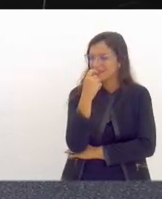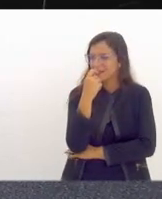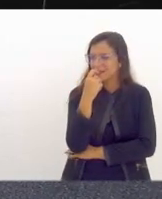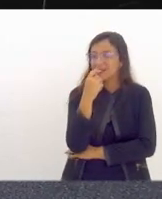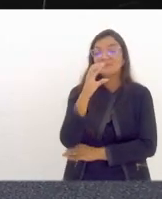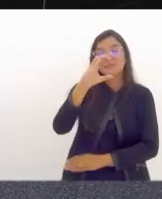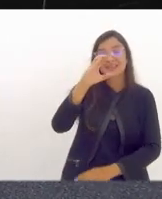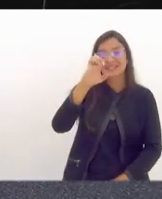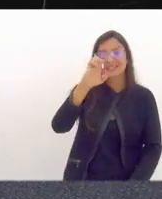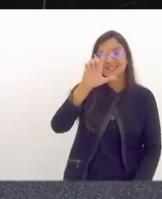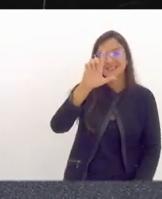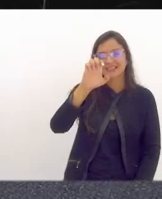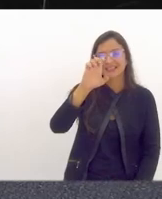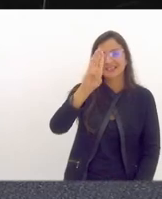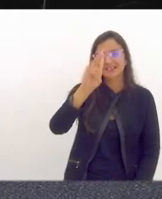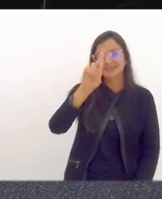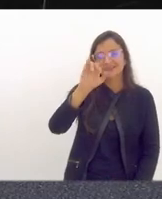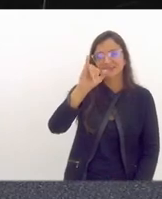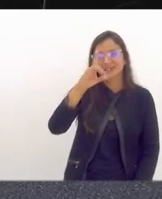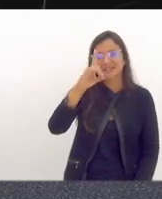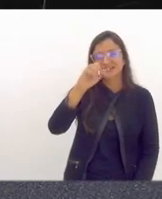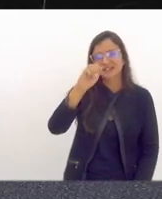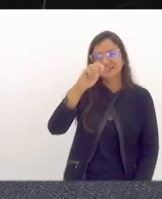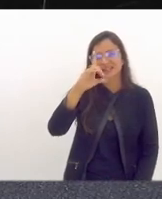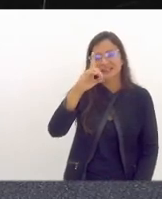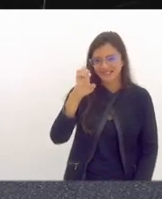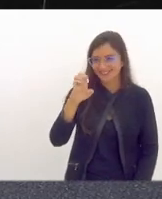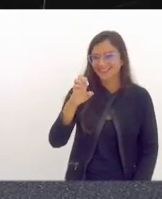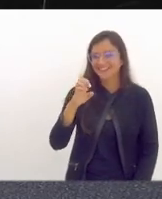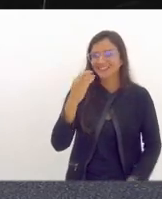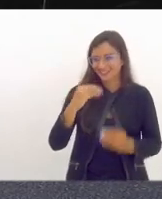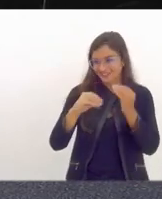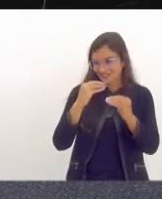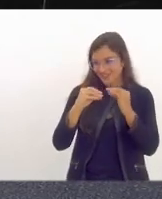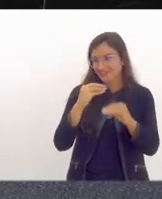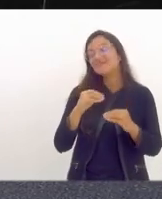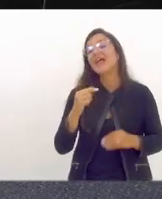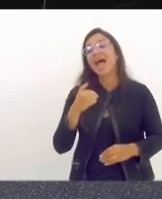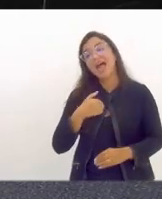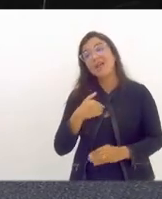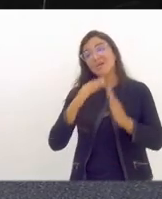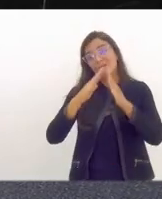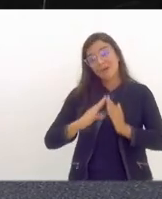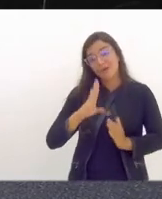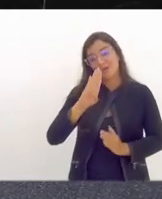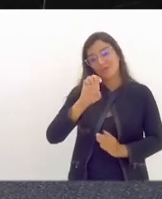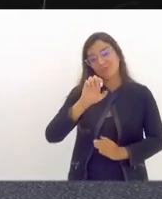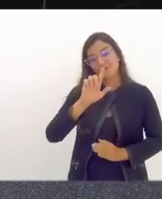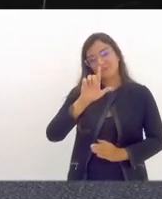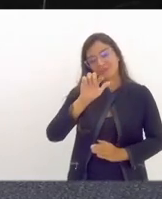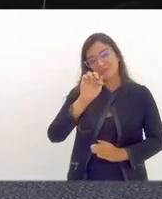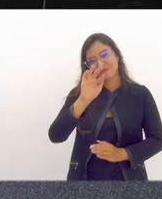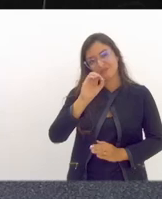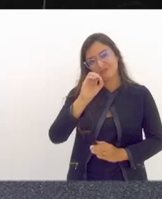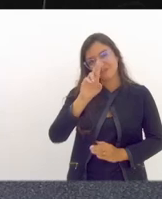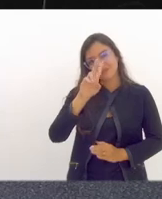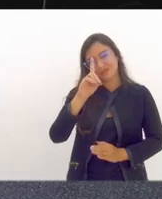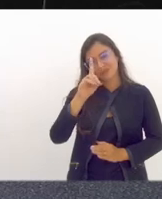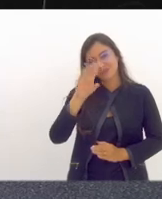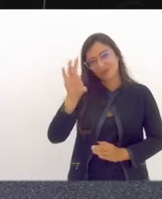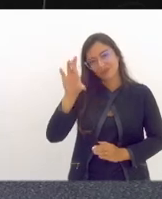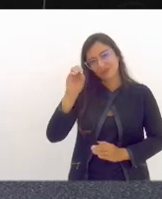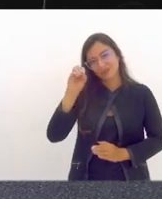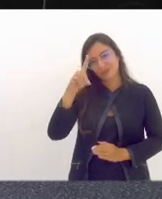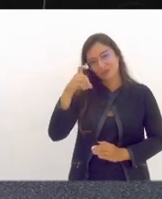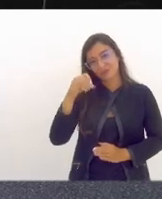celebridade certo e aí eu como sou de Belford Roxo eu escolhi celebridades da minha cidade